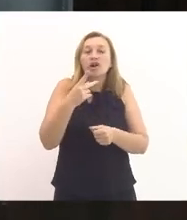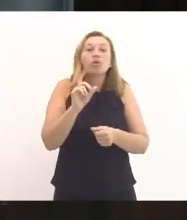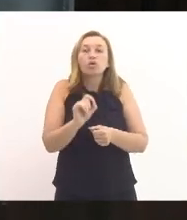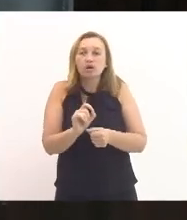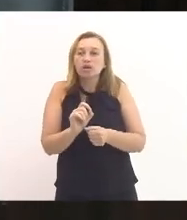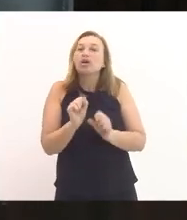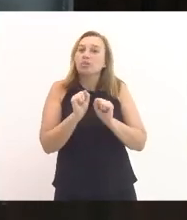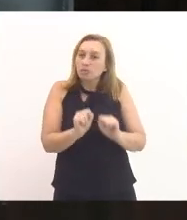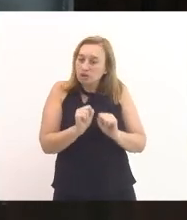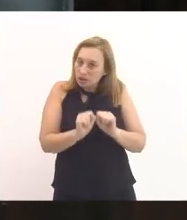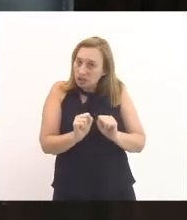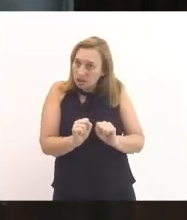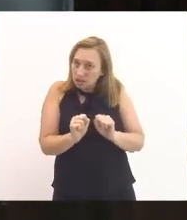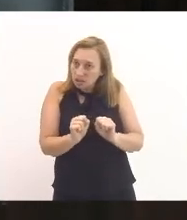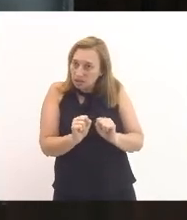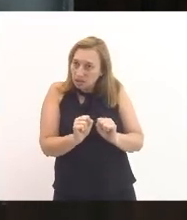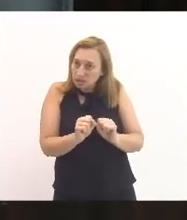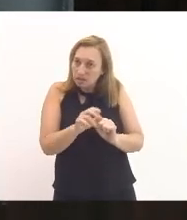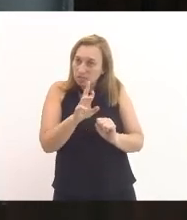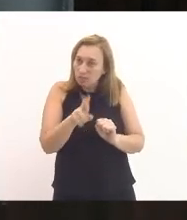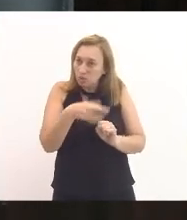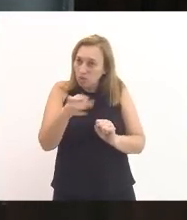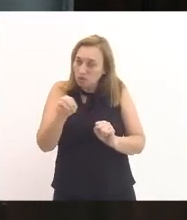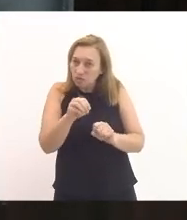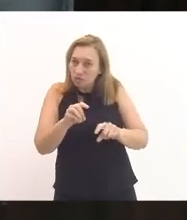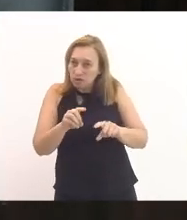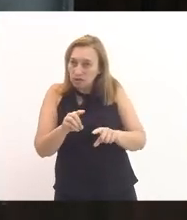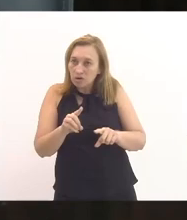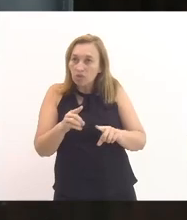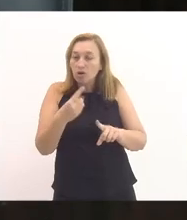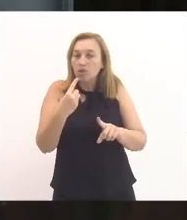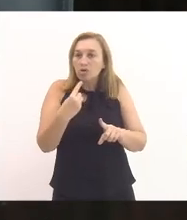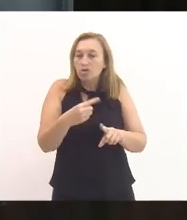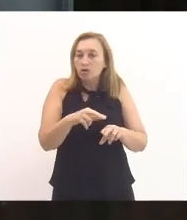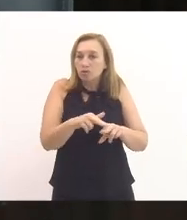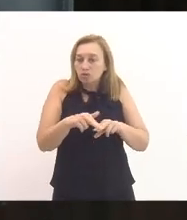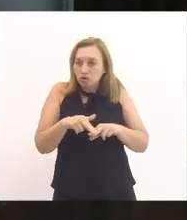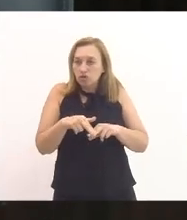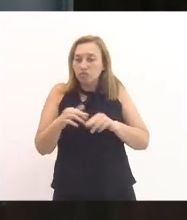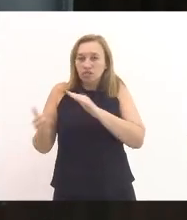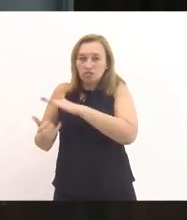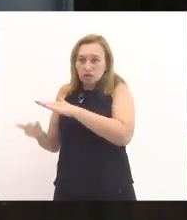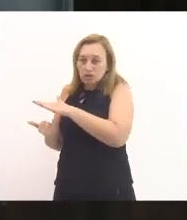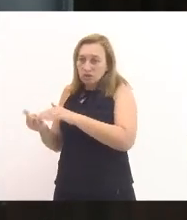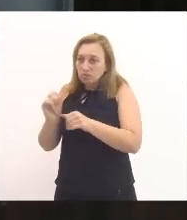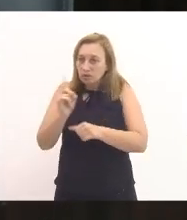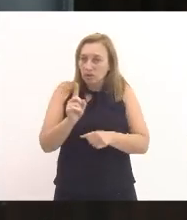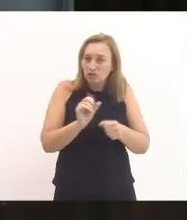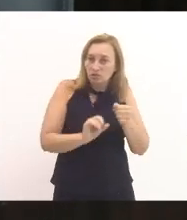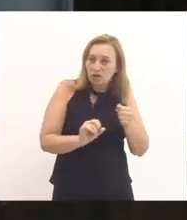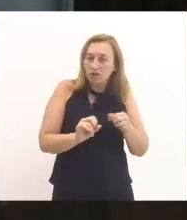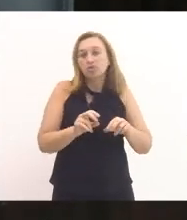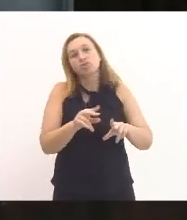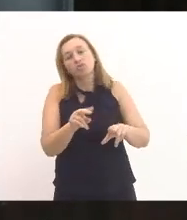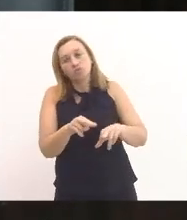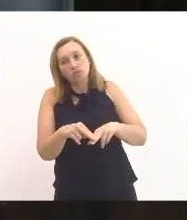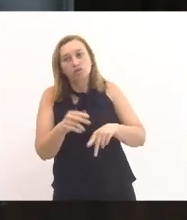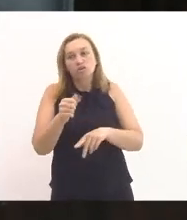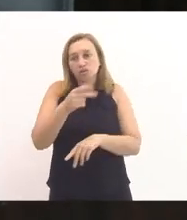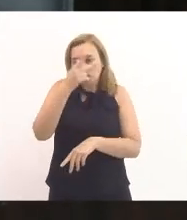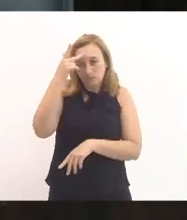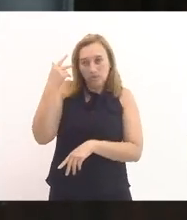isso poderia ter sido promovido não da Polinésia da instituição então que em caso de morte ou